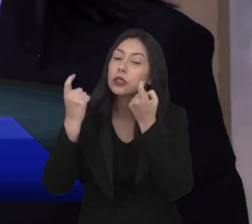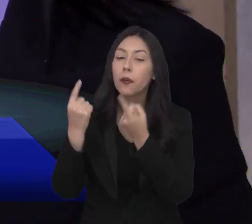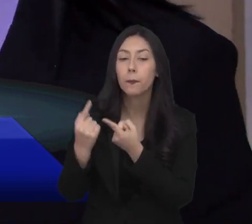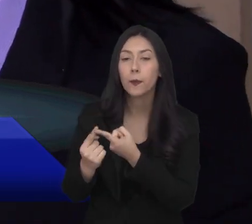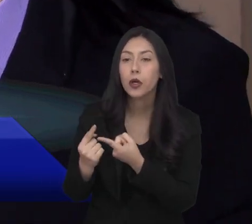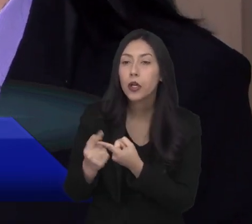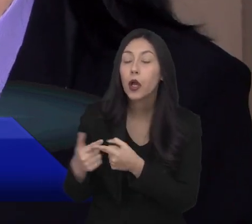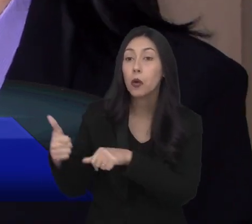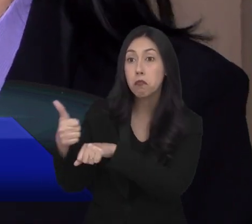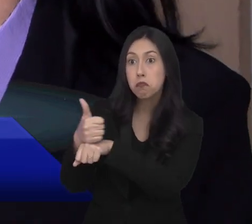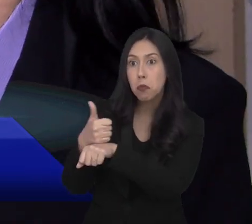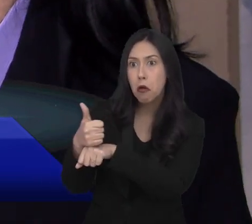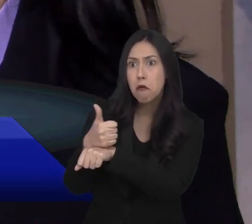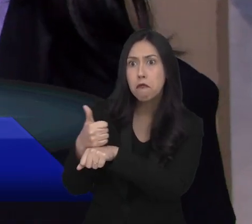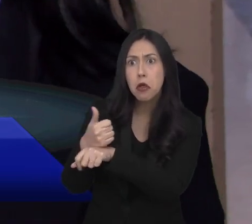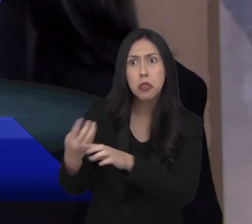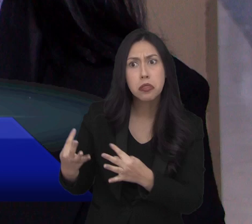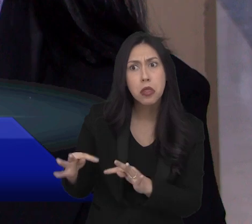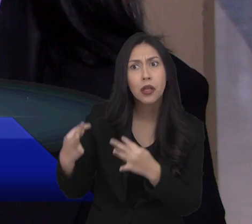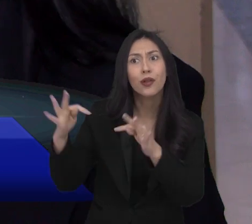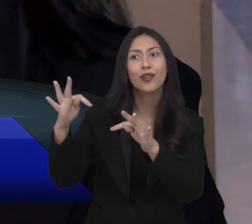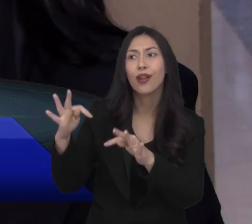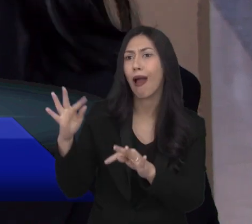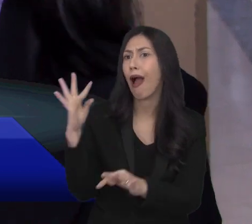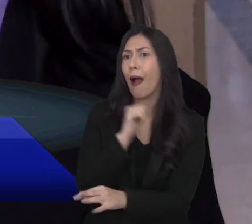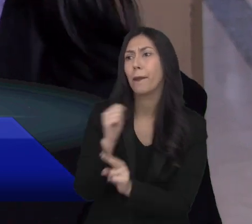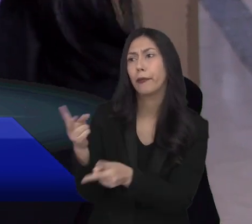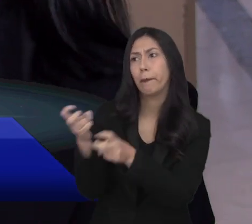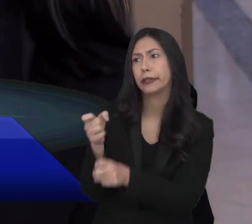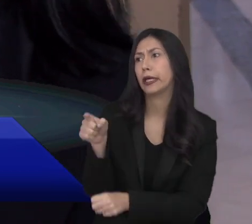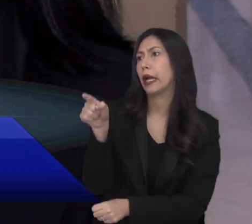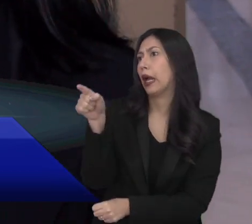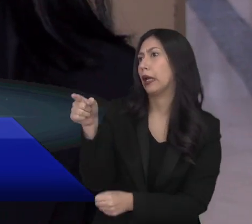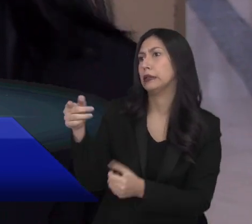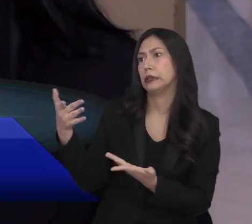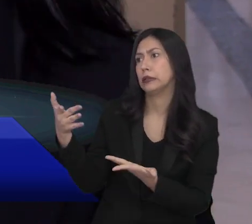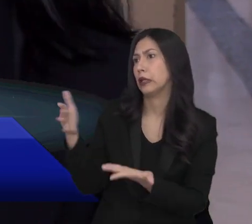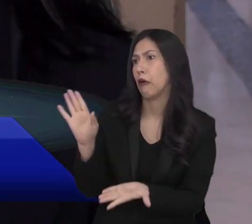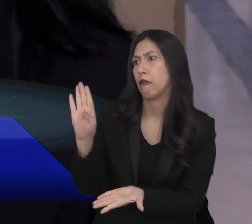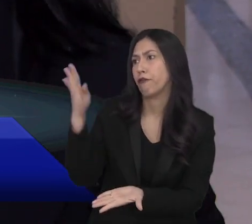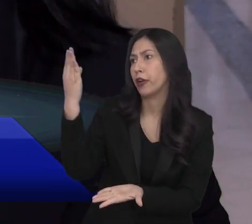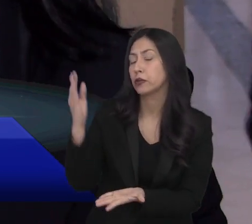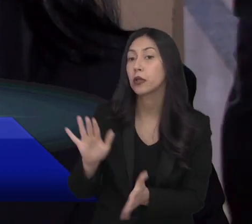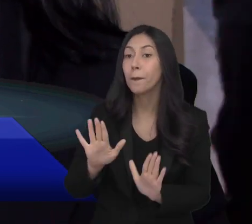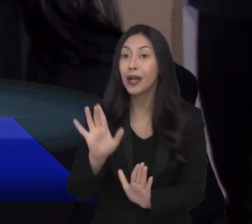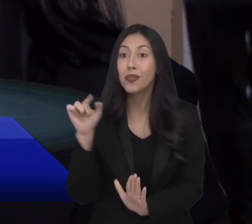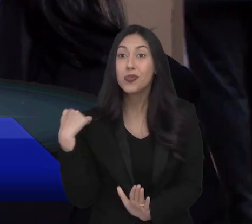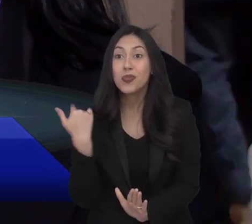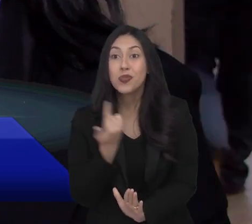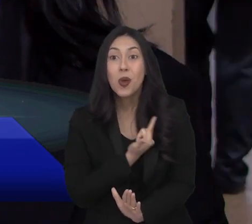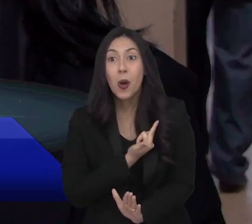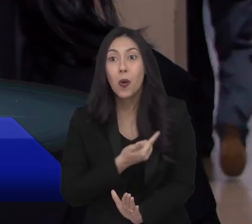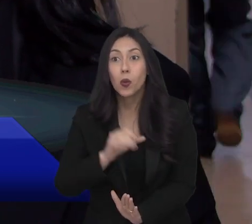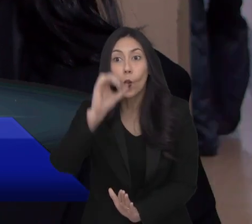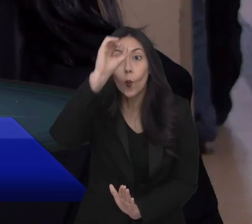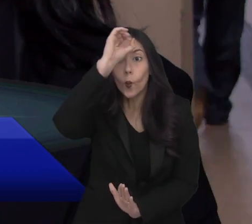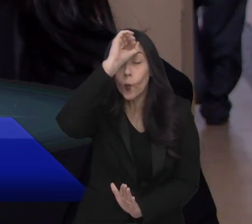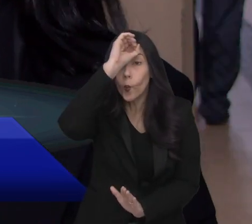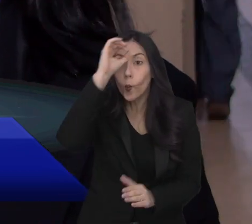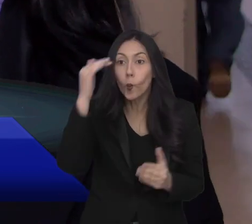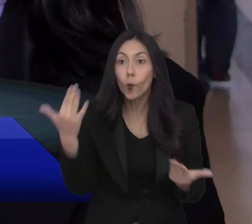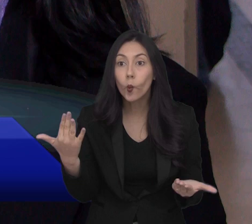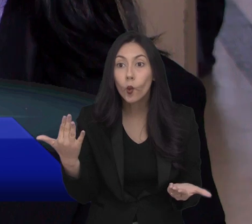né? Porque eu falo assim, um profissional de tecnologia rapidamente ele identifica. Nós, por não termos